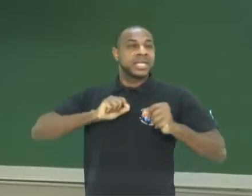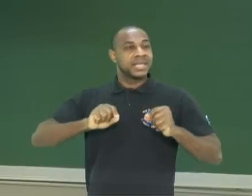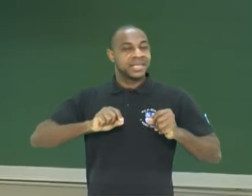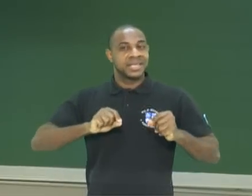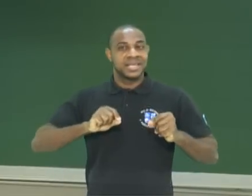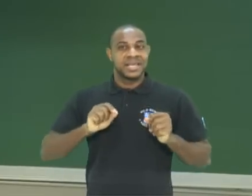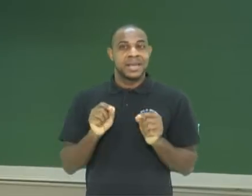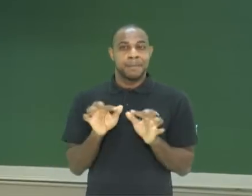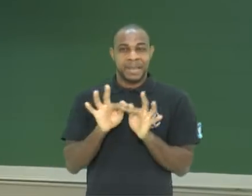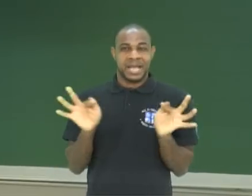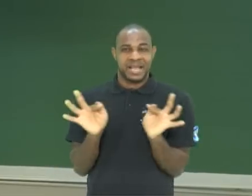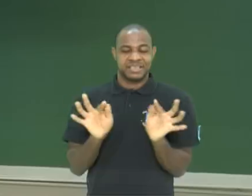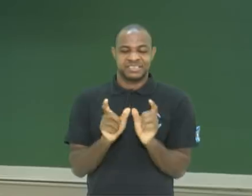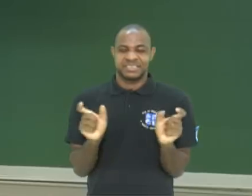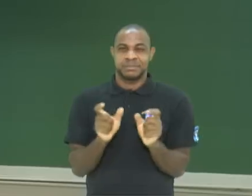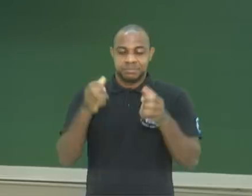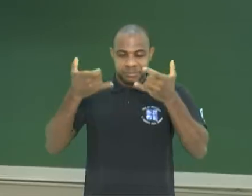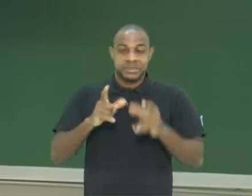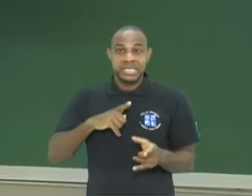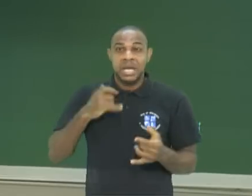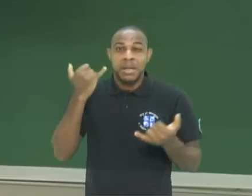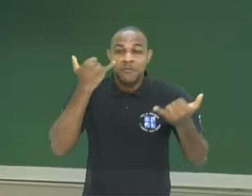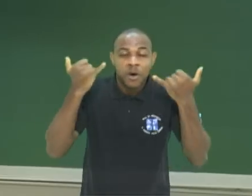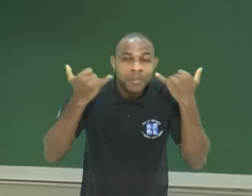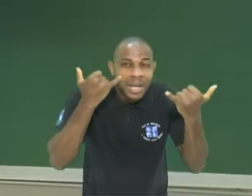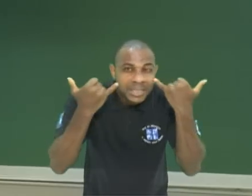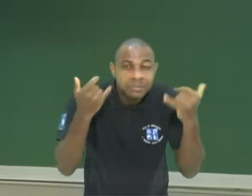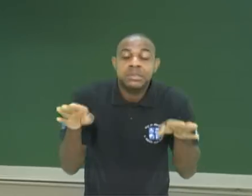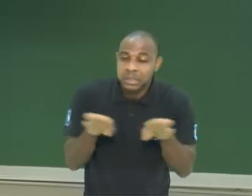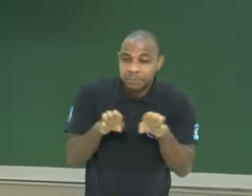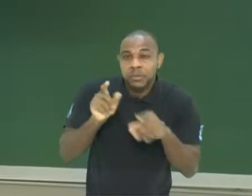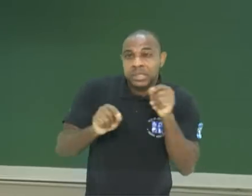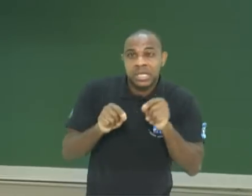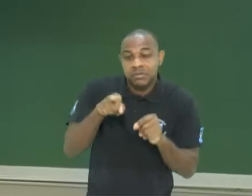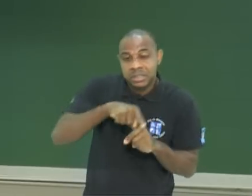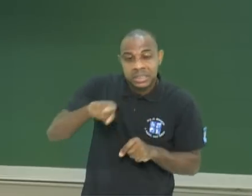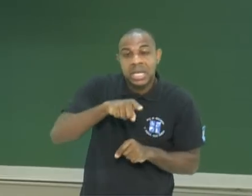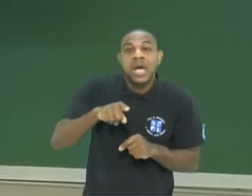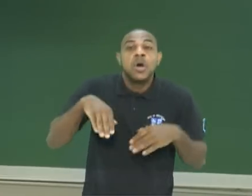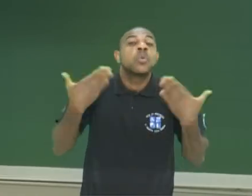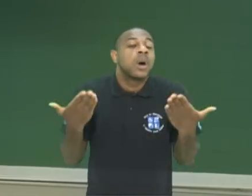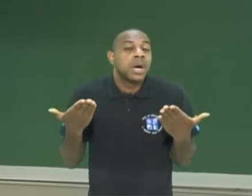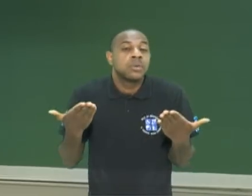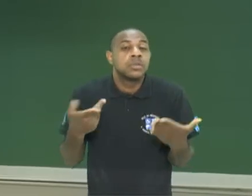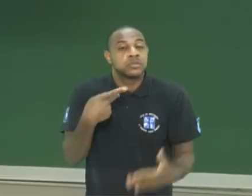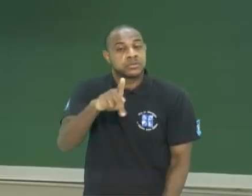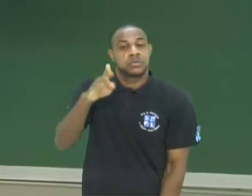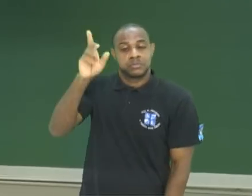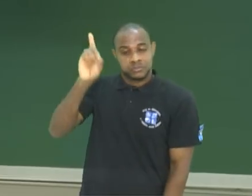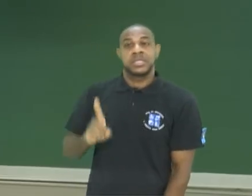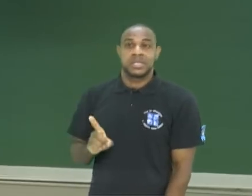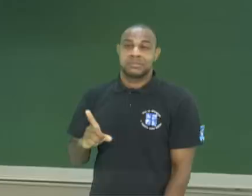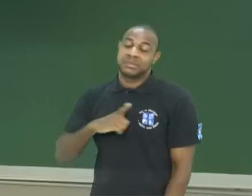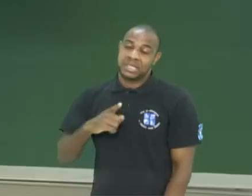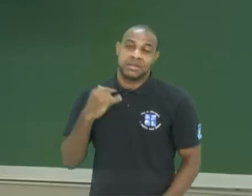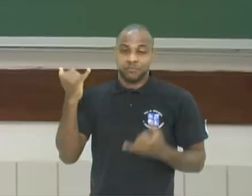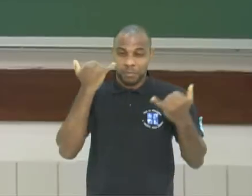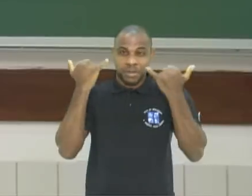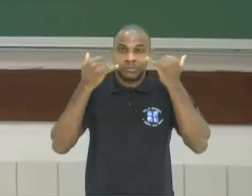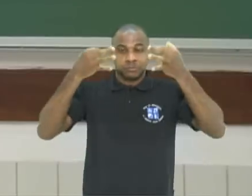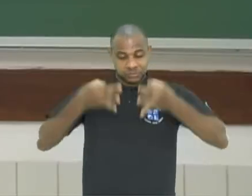em palavras mais simples, você ter as informações também é você saber quais são os seus direitos,